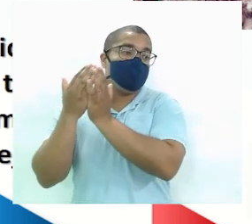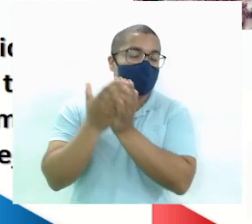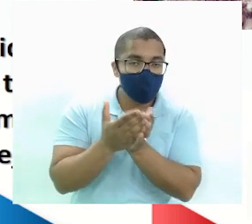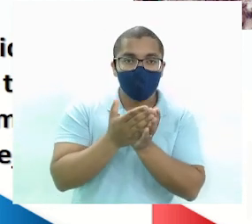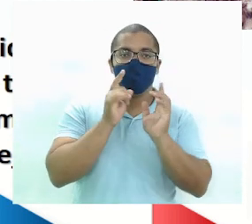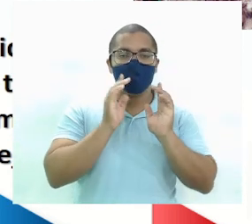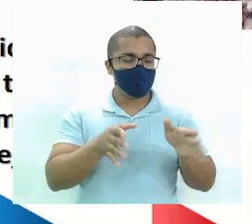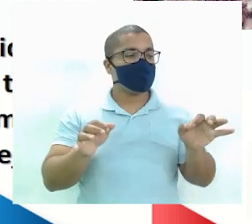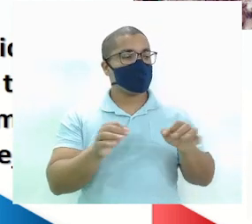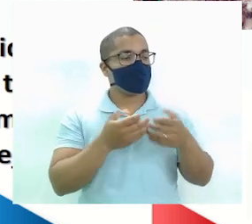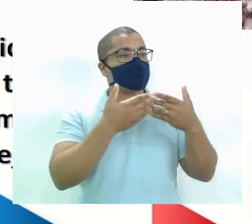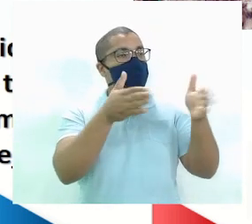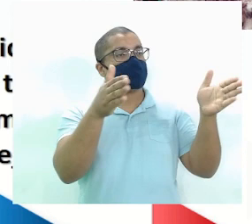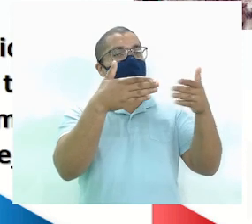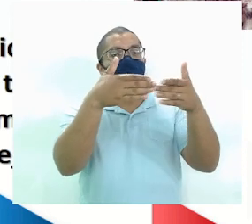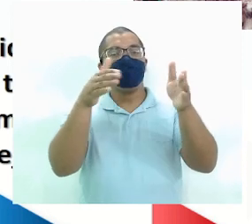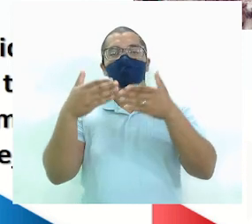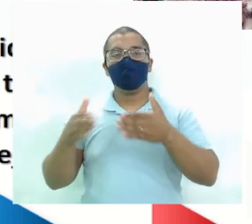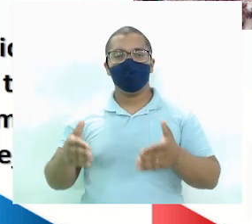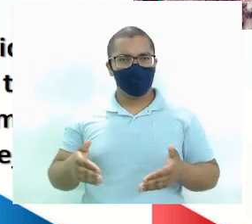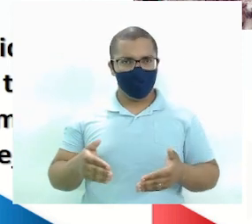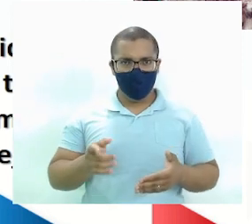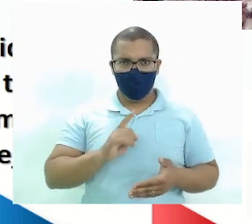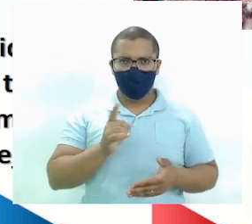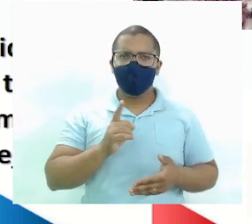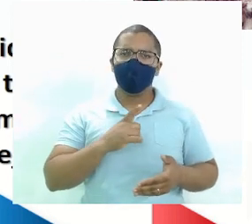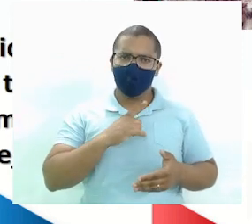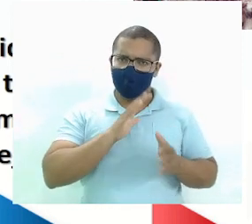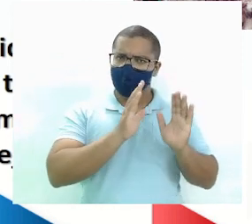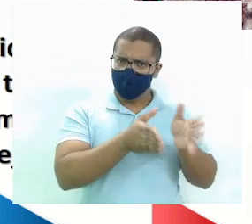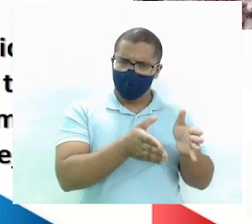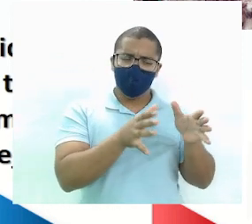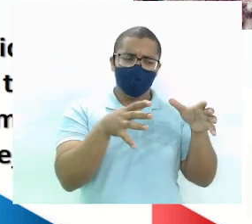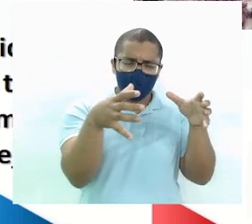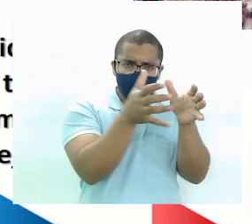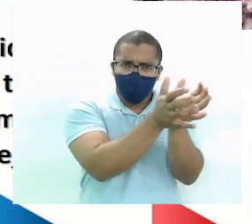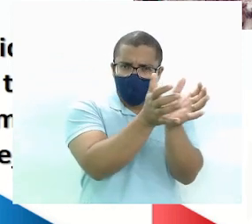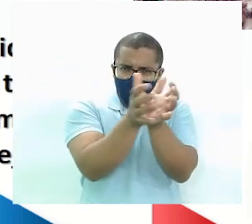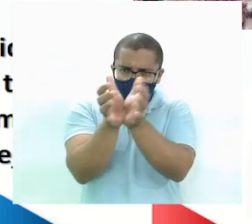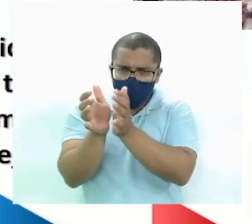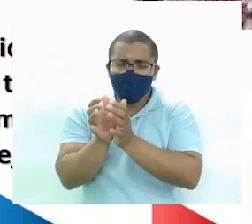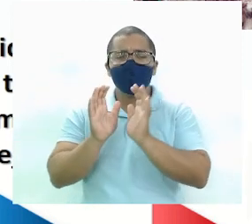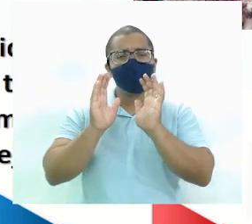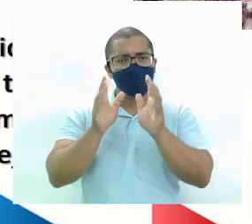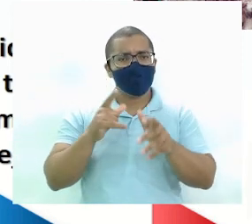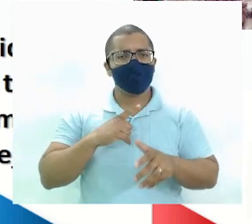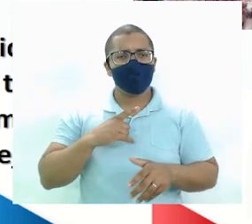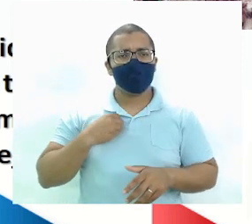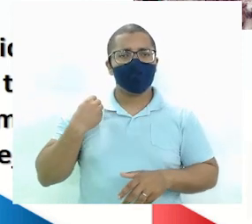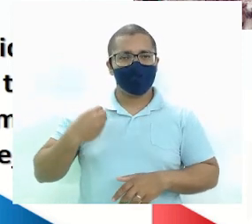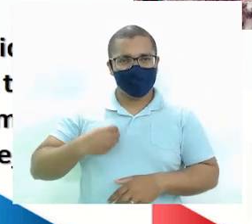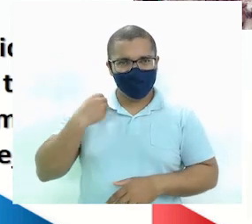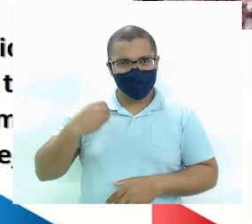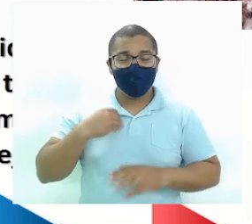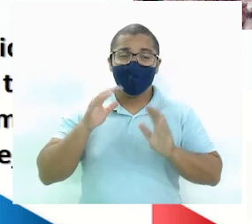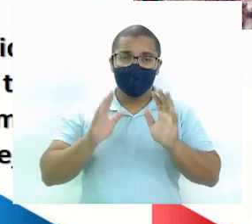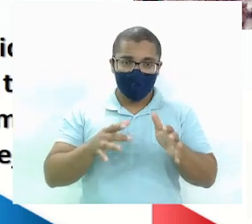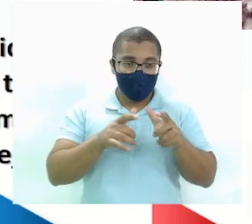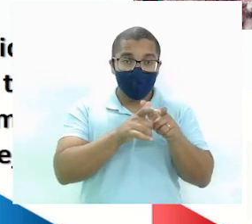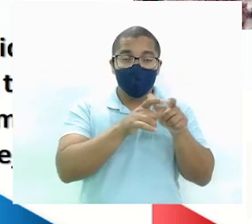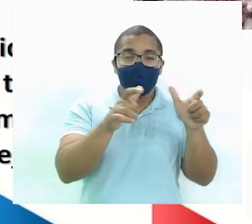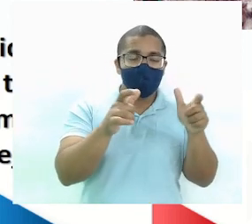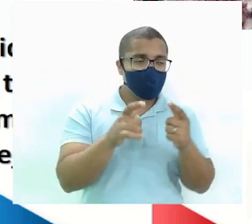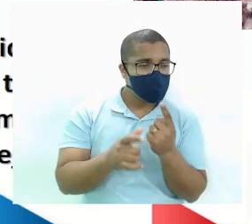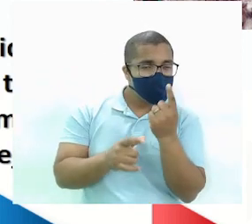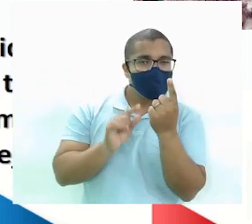tá tudo aberto, não tem nada. Não, pelo contrário. E a gente vai ver uma das maiores, que é a Inca,